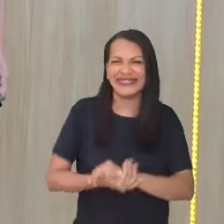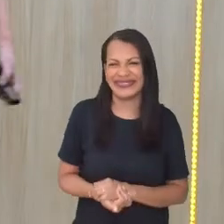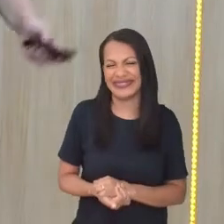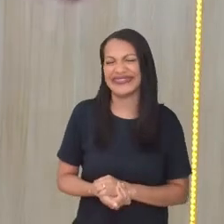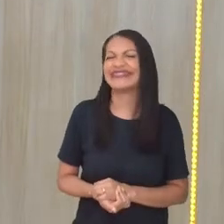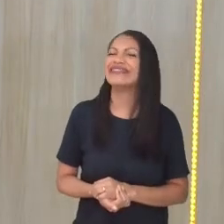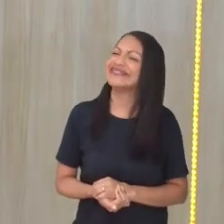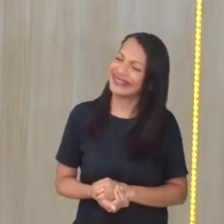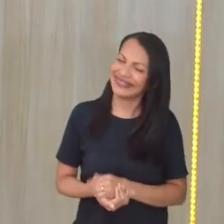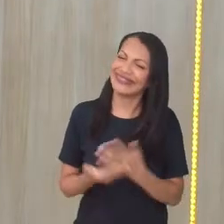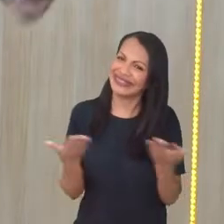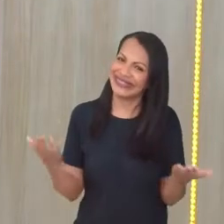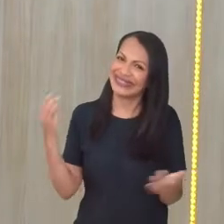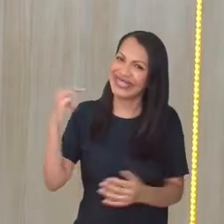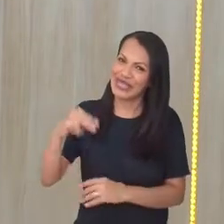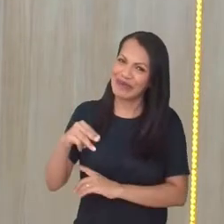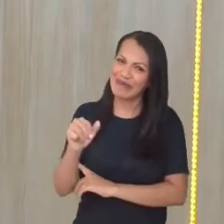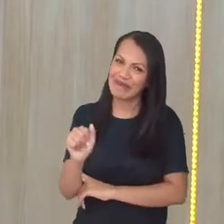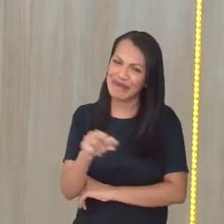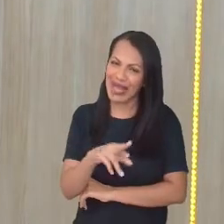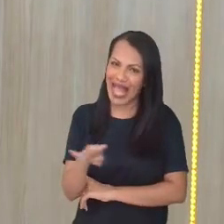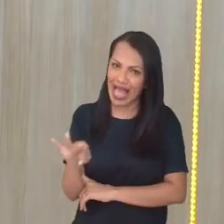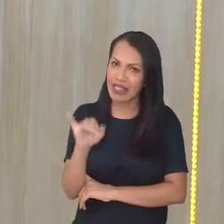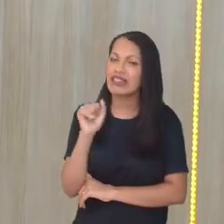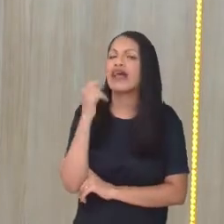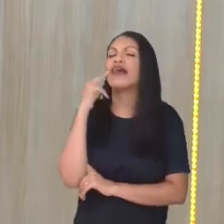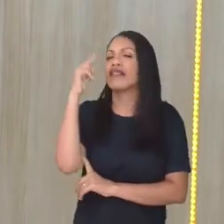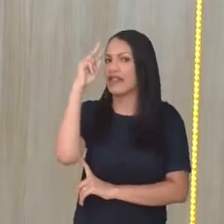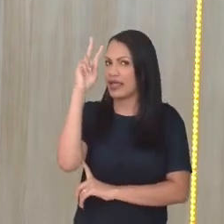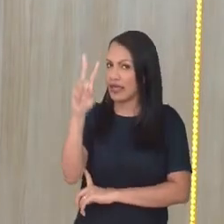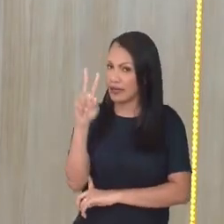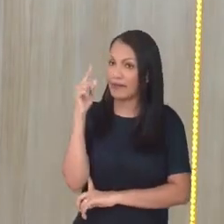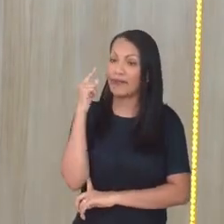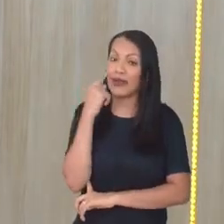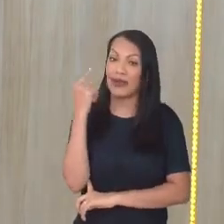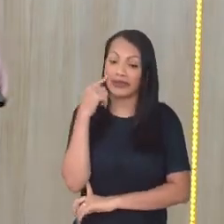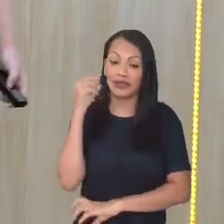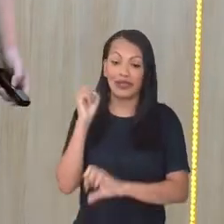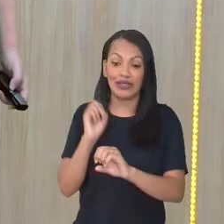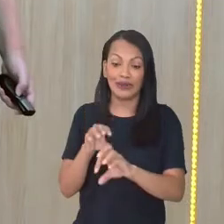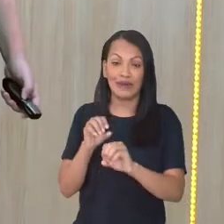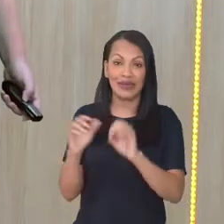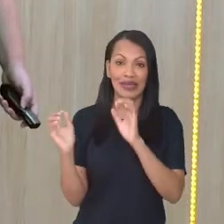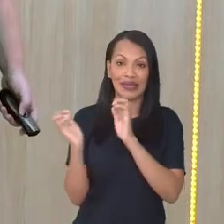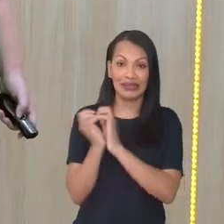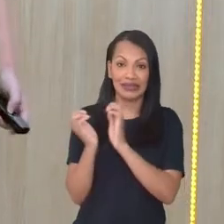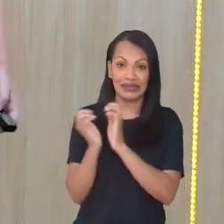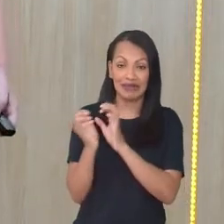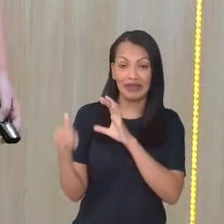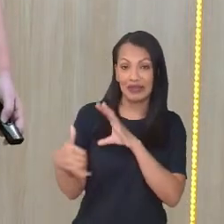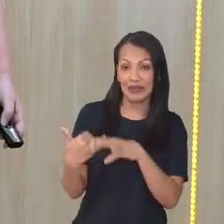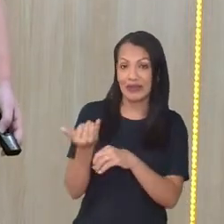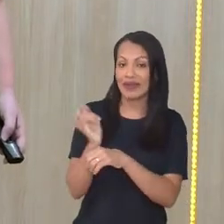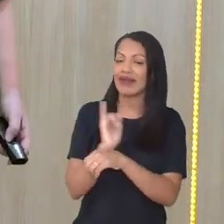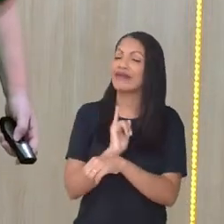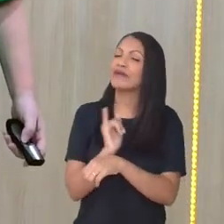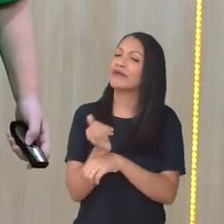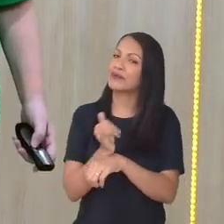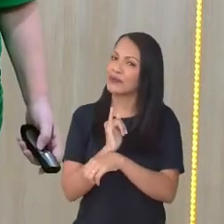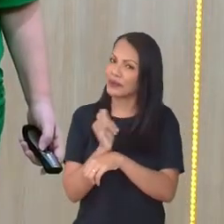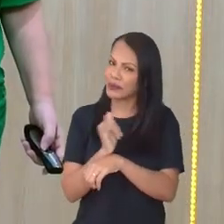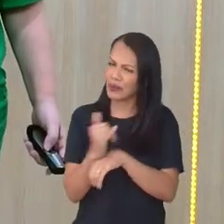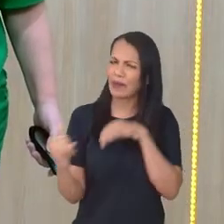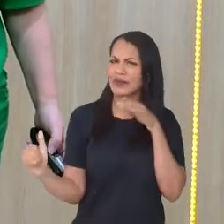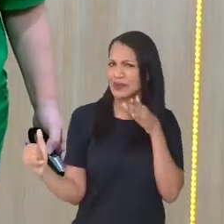Pois é, como Marta acabou de lembrar, ó, se inscrevam, Educa Recife, tá? Vai lá no Educa Recife, que